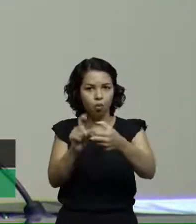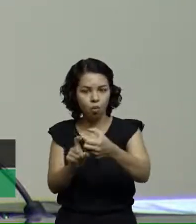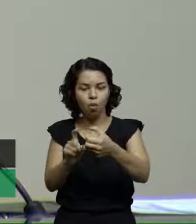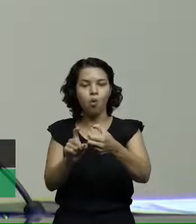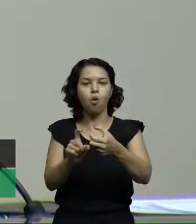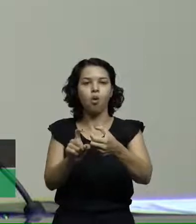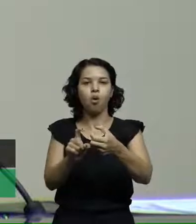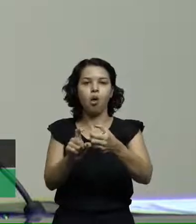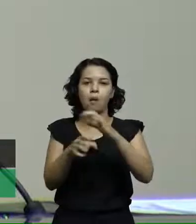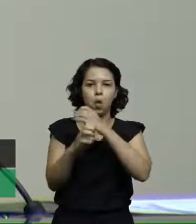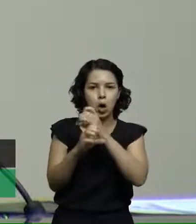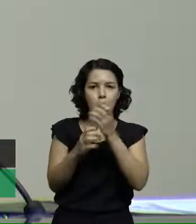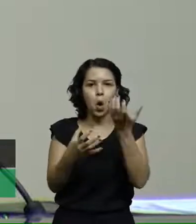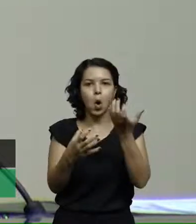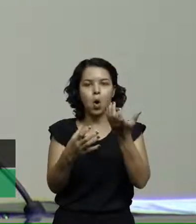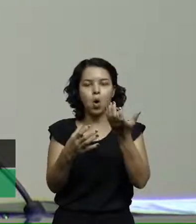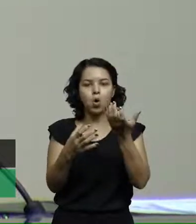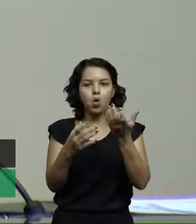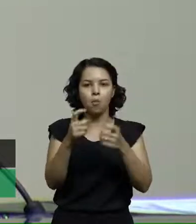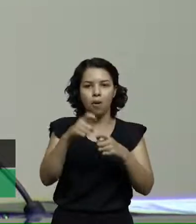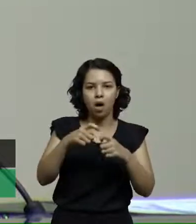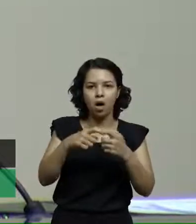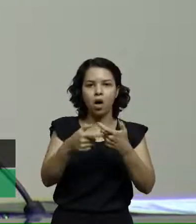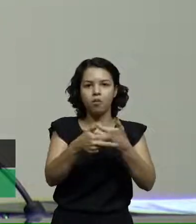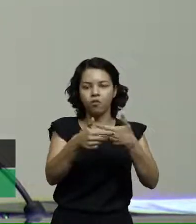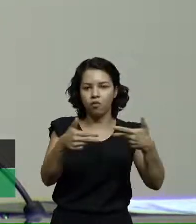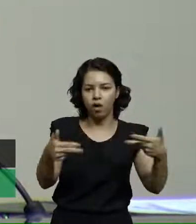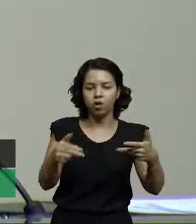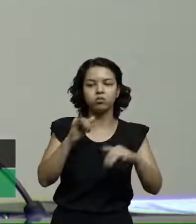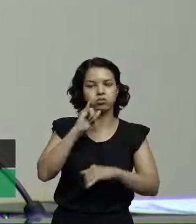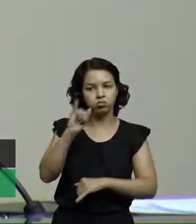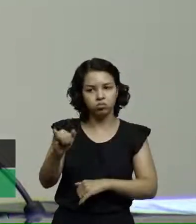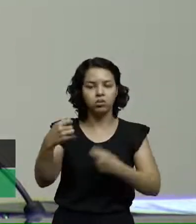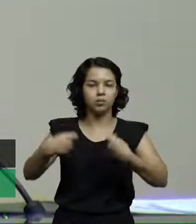etc., e adota outras providências.